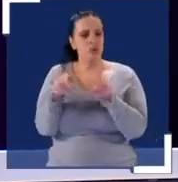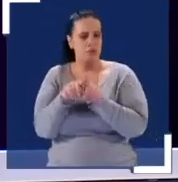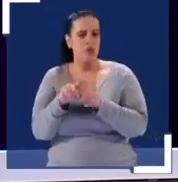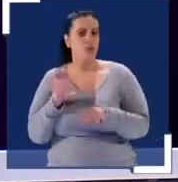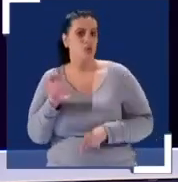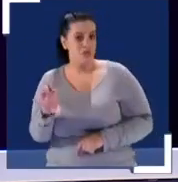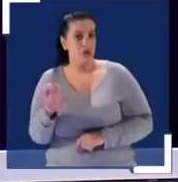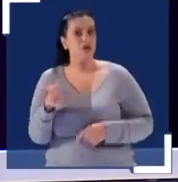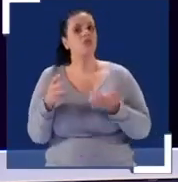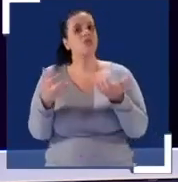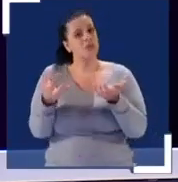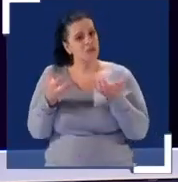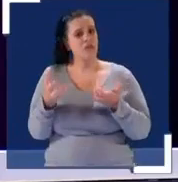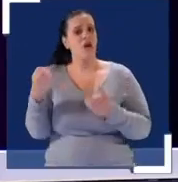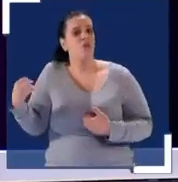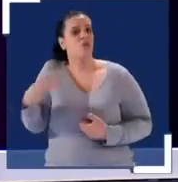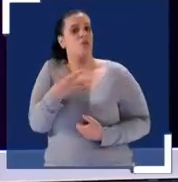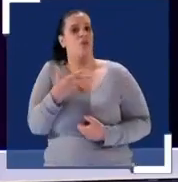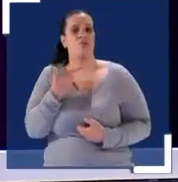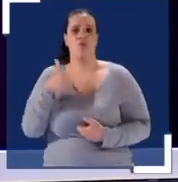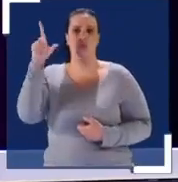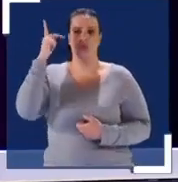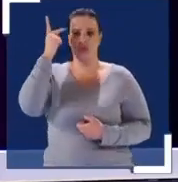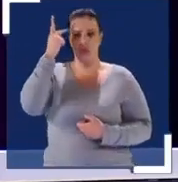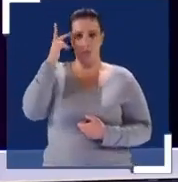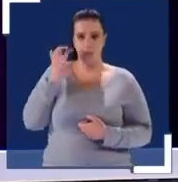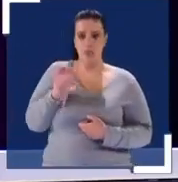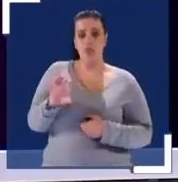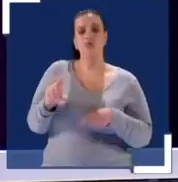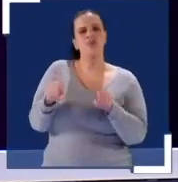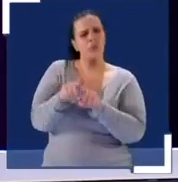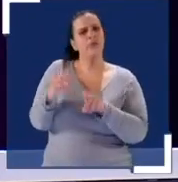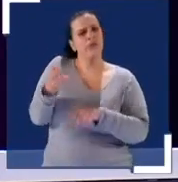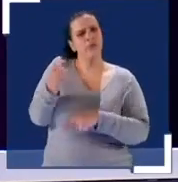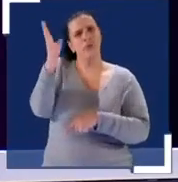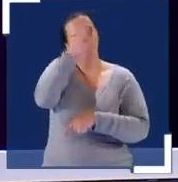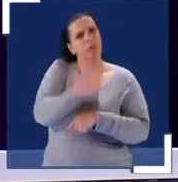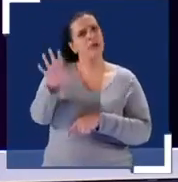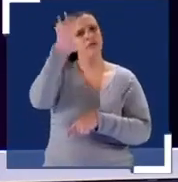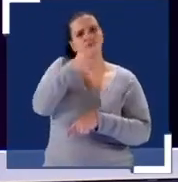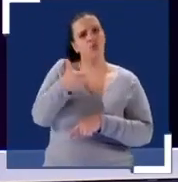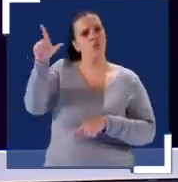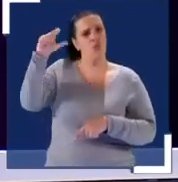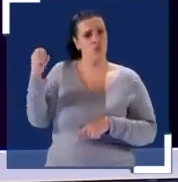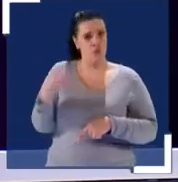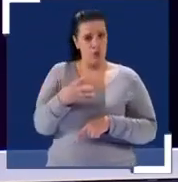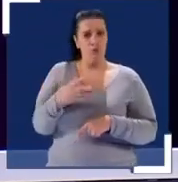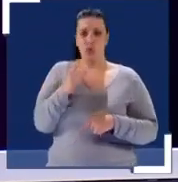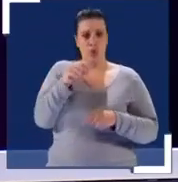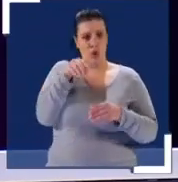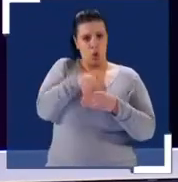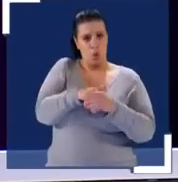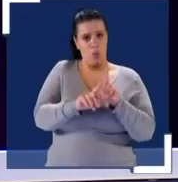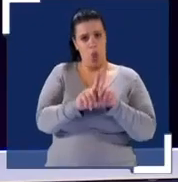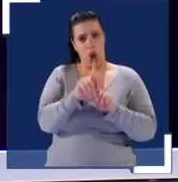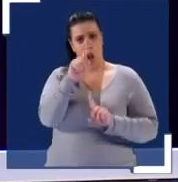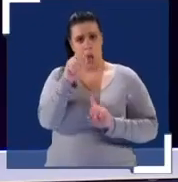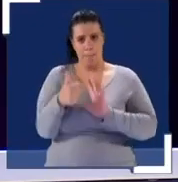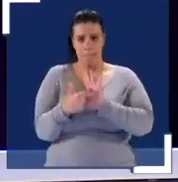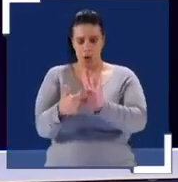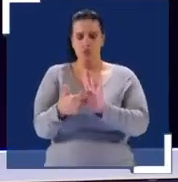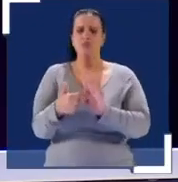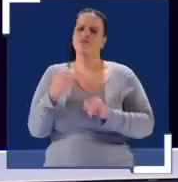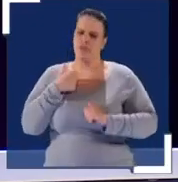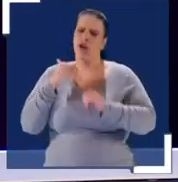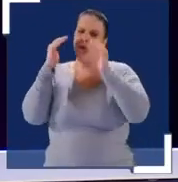estadual, querendo uma novidade aqui em São Paulo, querendo uma novidade nacional. E isso está expresso nos votos, né? Eu